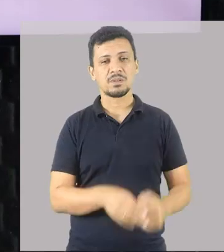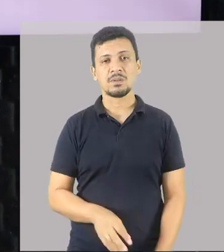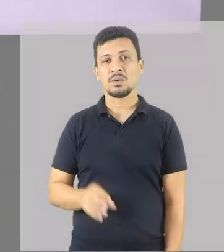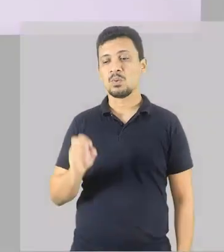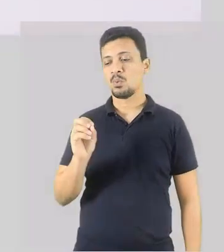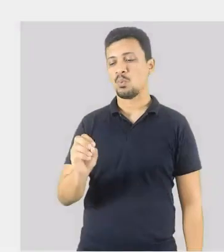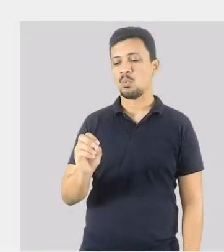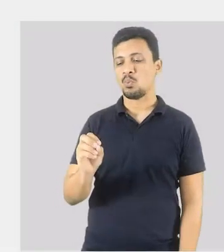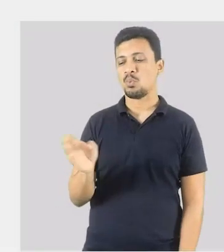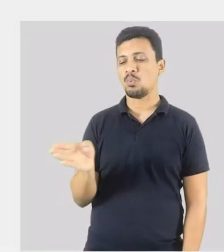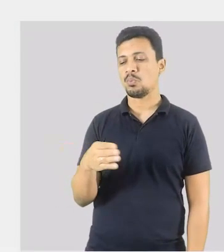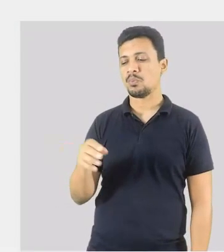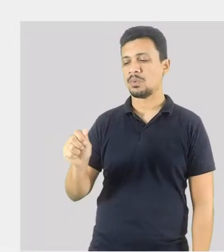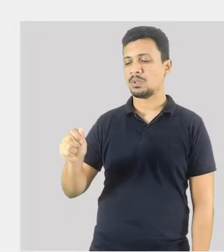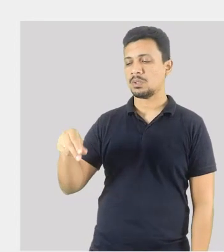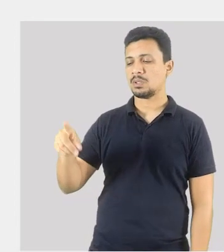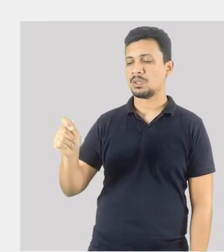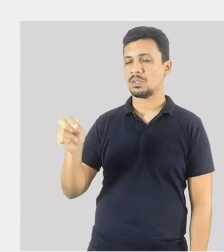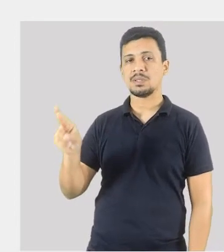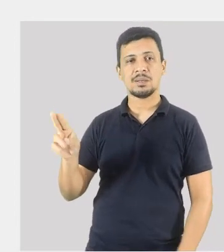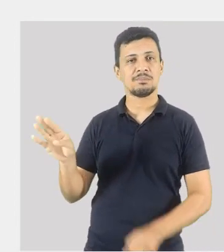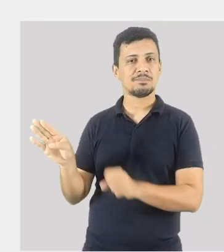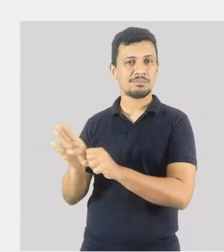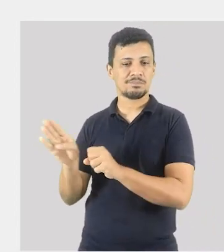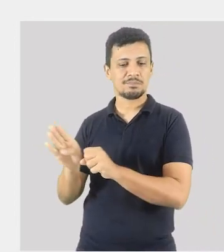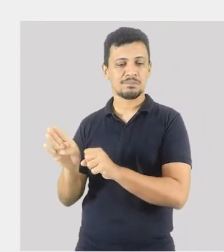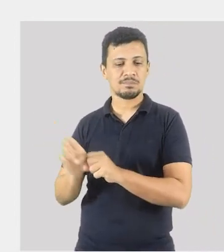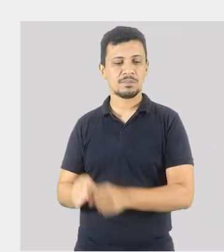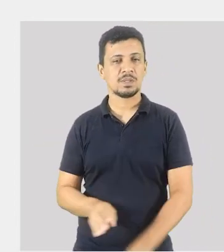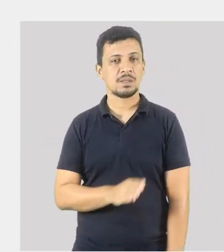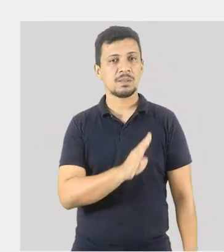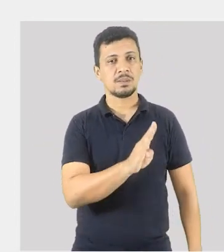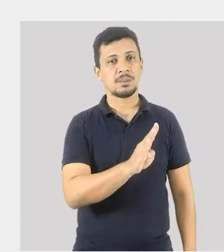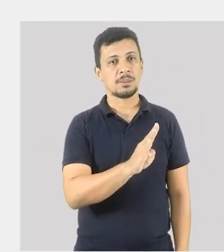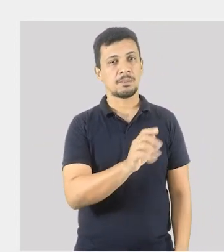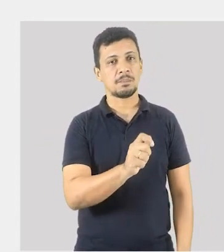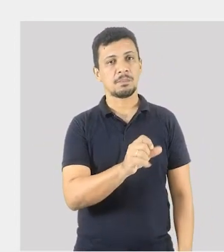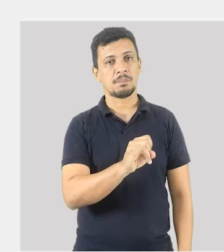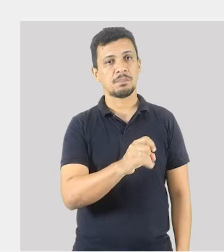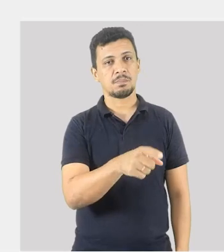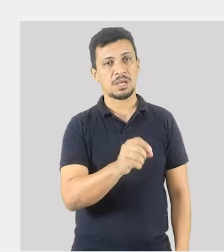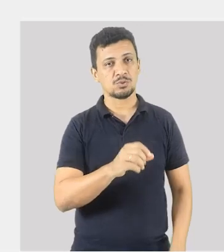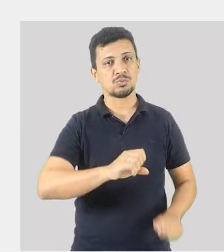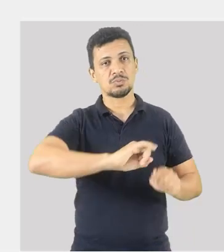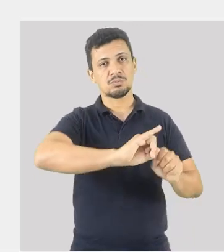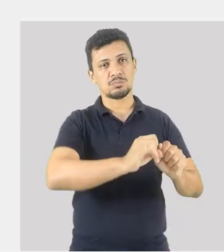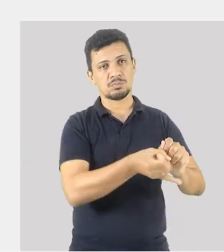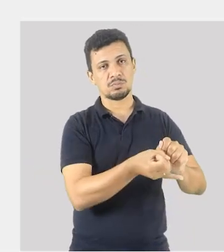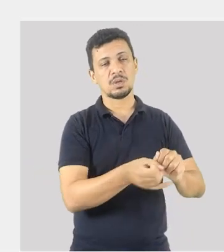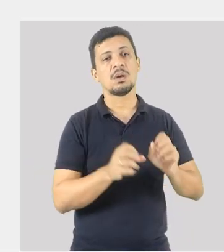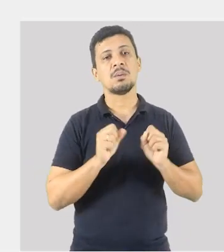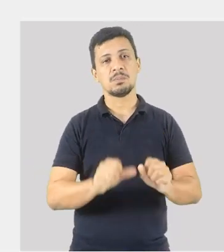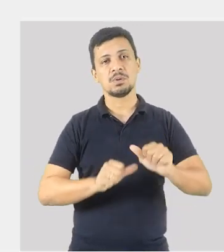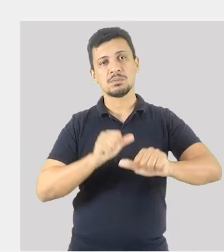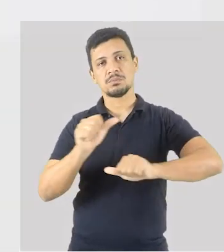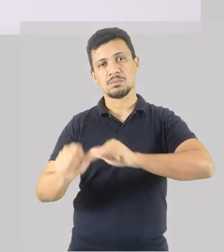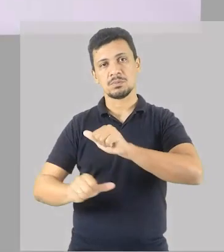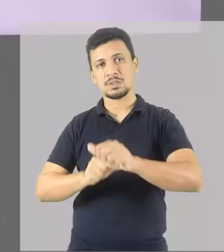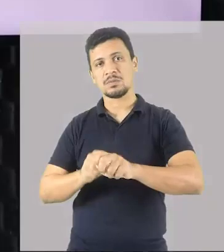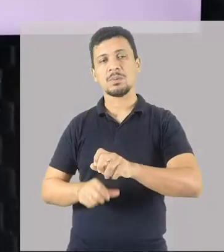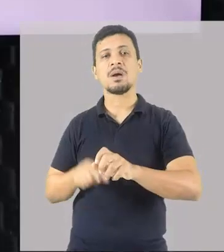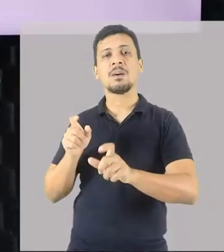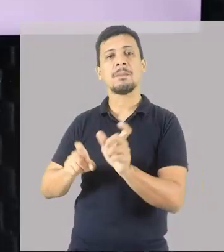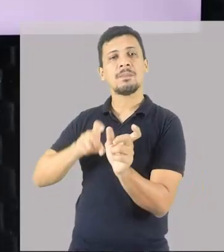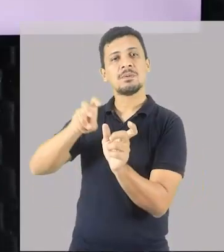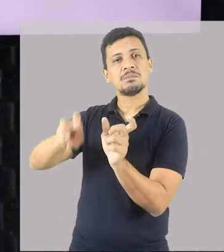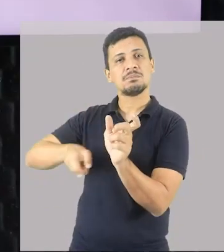andar, transforma em substantivo. Baixo é adjetivo, mas eu posso usar com valor adverbial. Por exemplo,